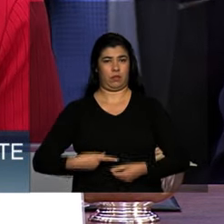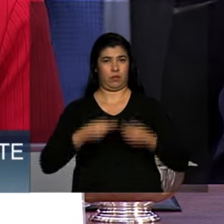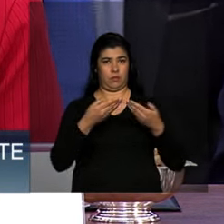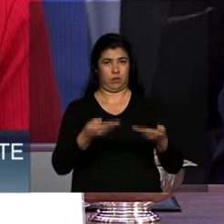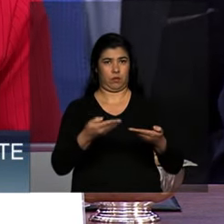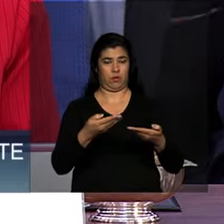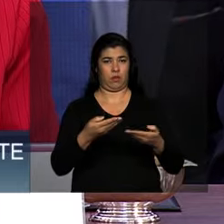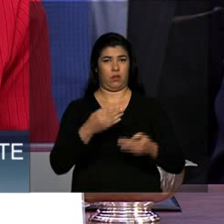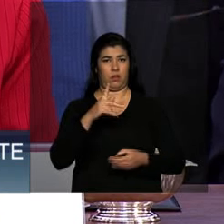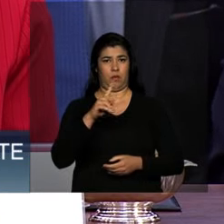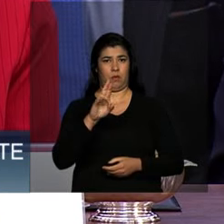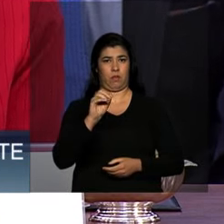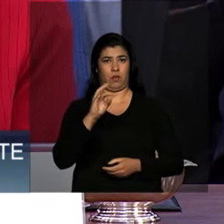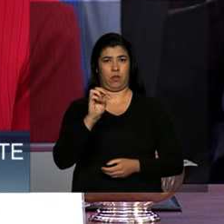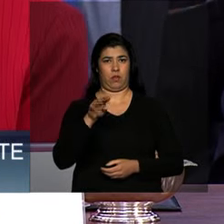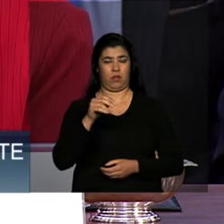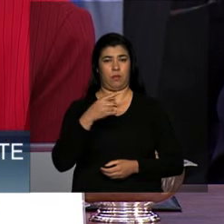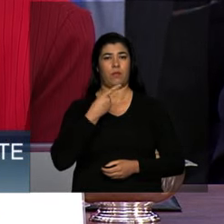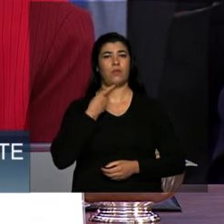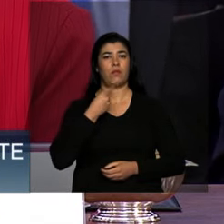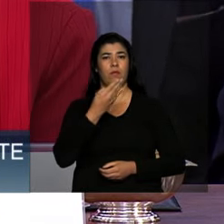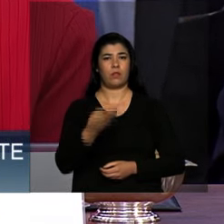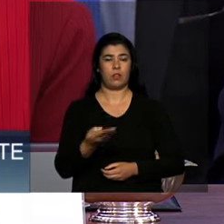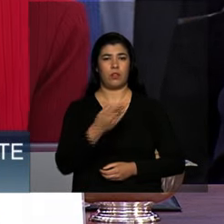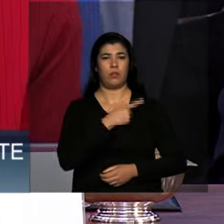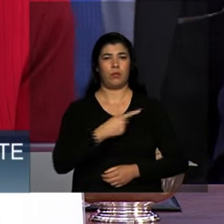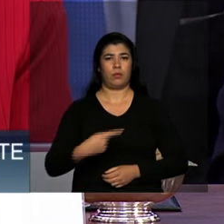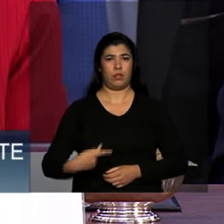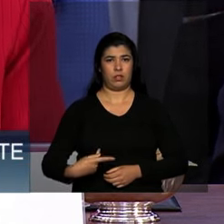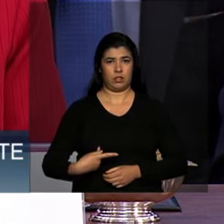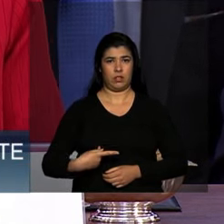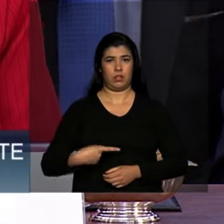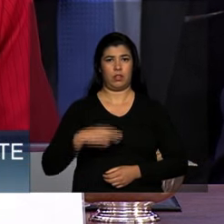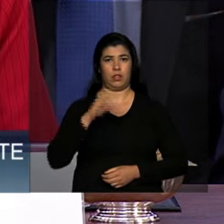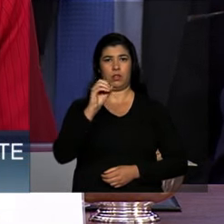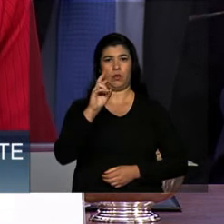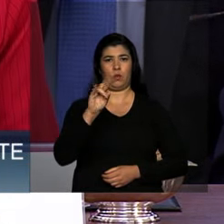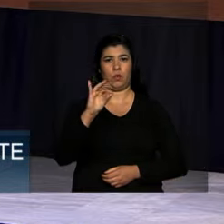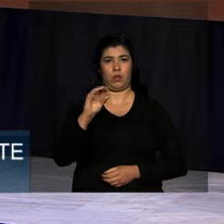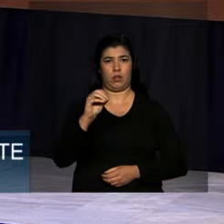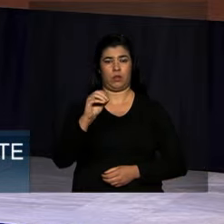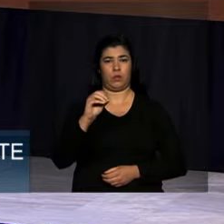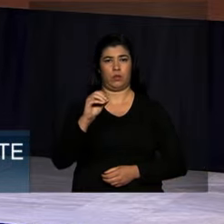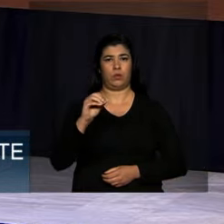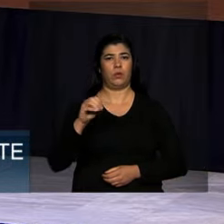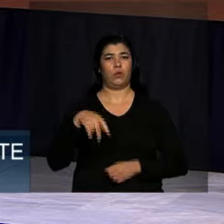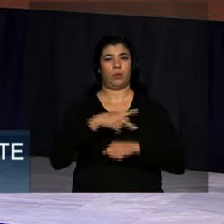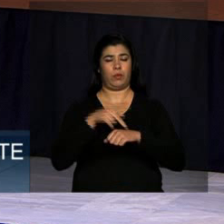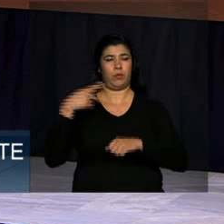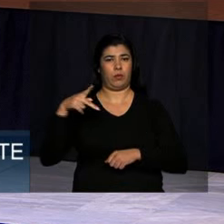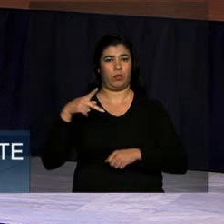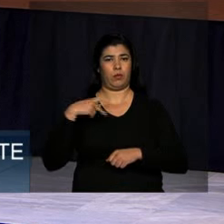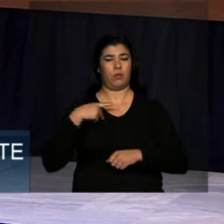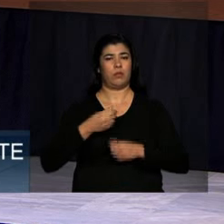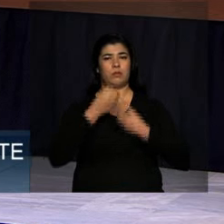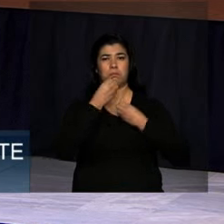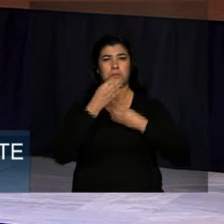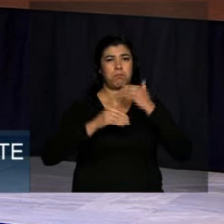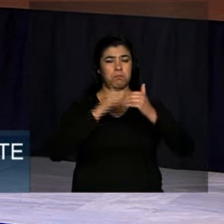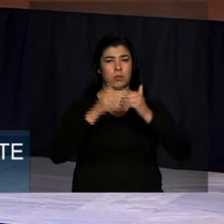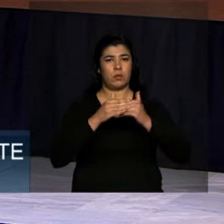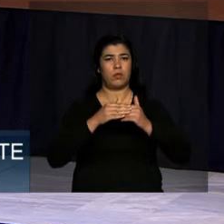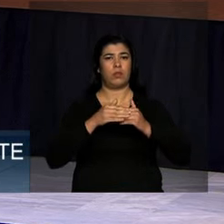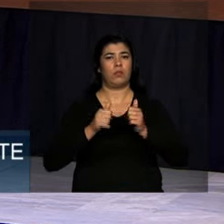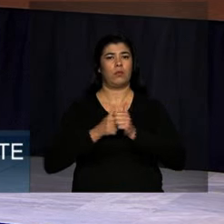governo paraguaio, na pessoa do presidente Horácio Cartes, muito êxito na condução dos trabalhos do